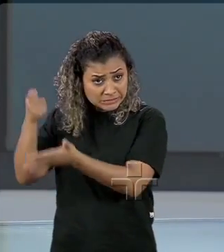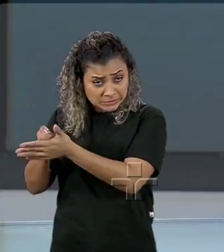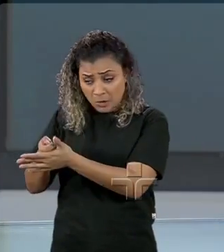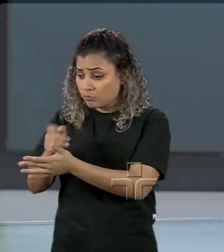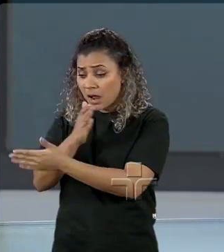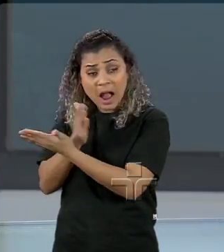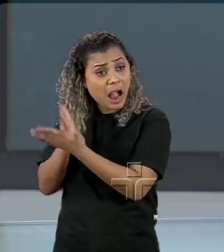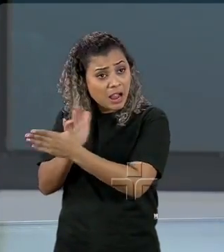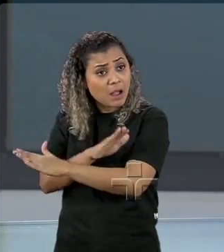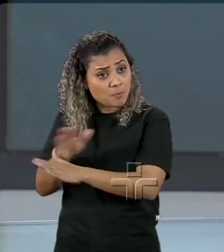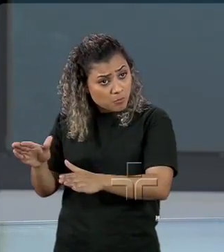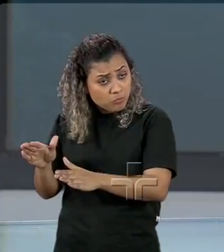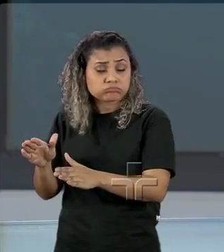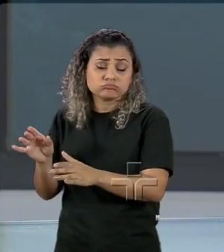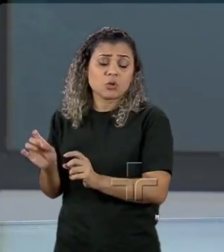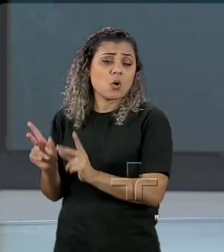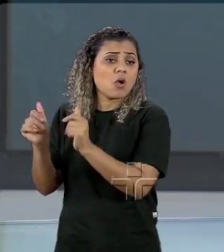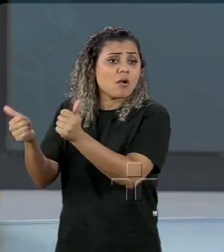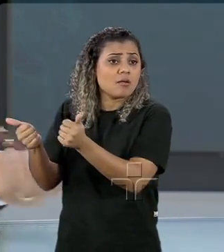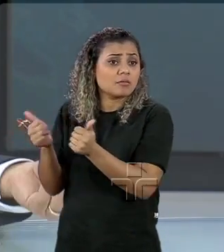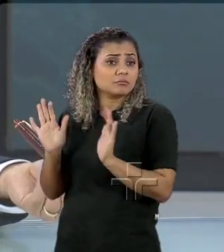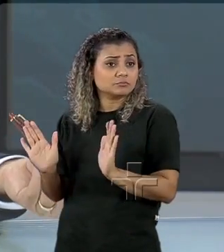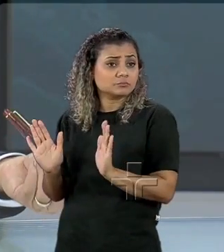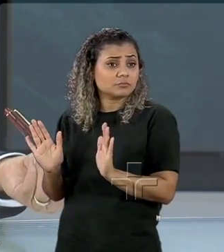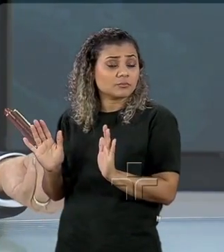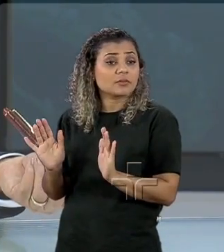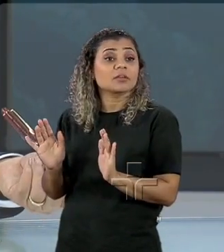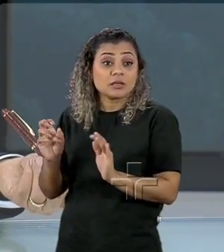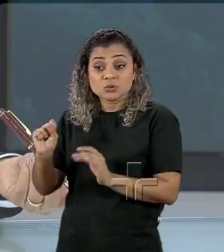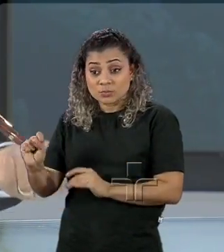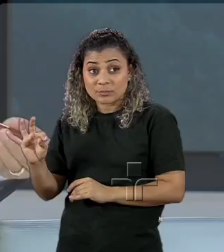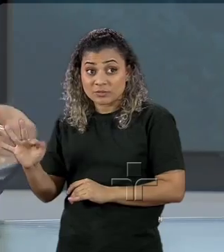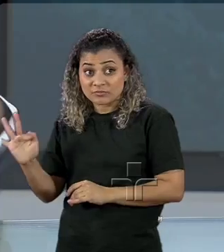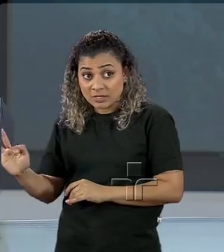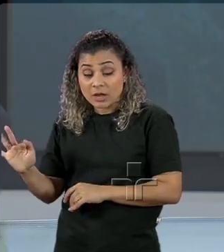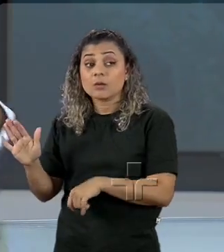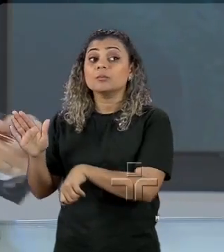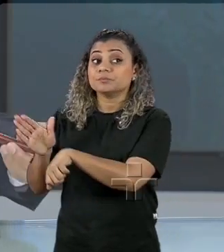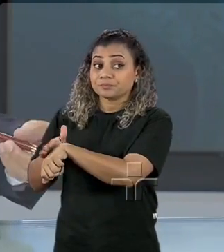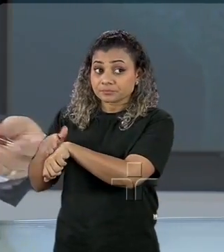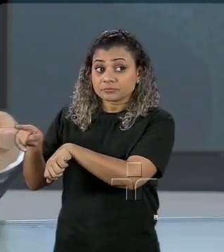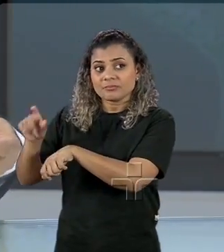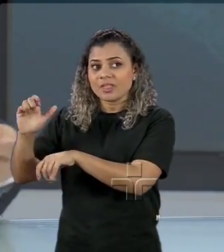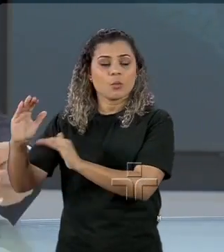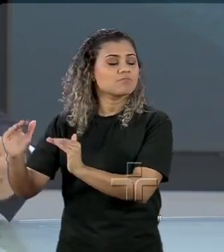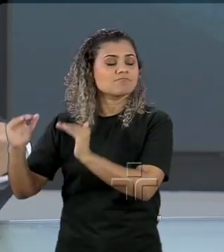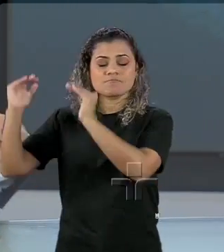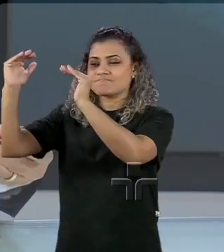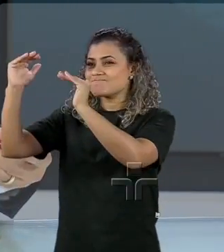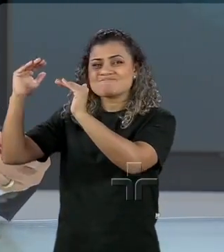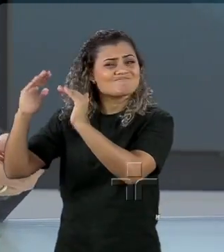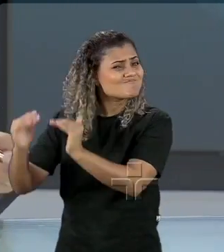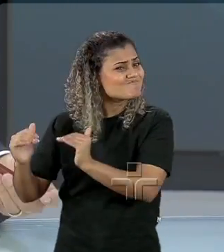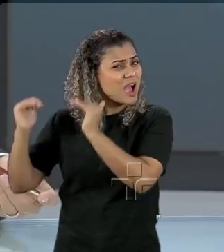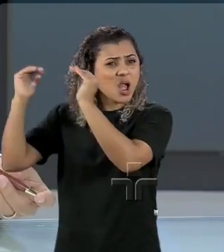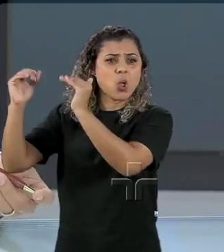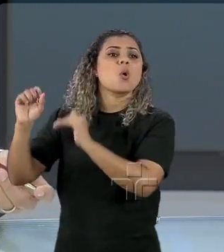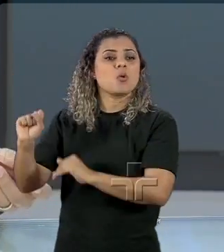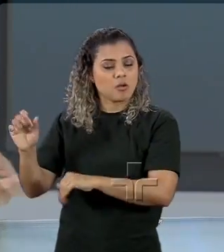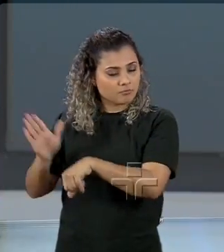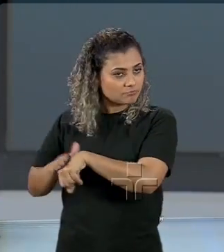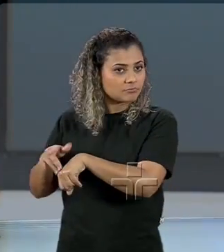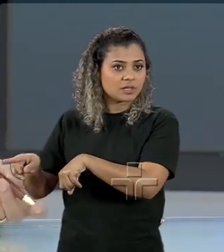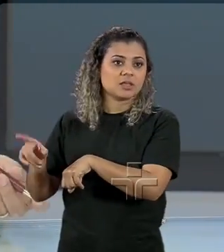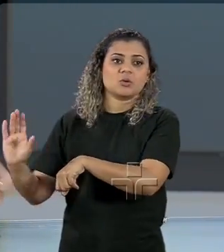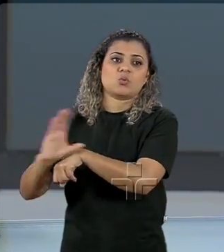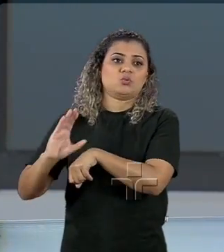seja plenariamente, seja por uma de suas turmas, no Supremo, porque é o guardião maior, é o guardião mor da